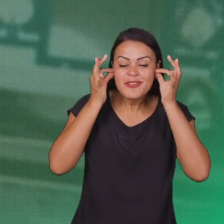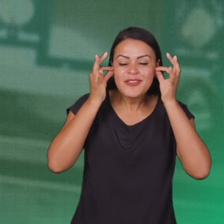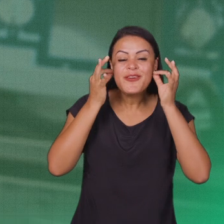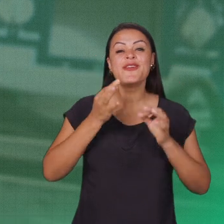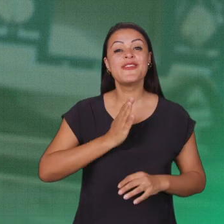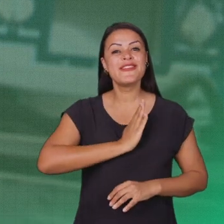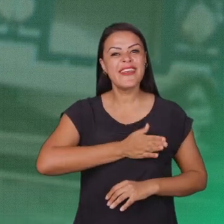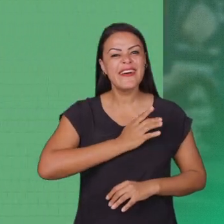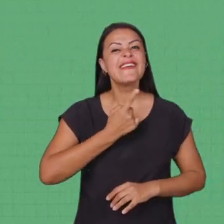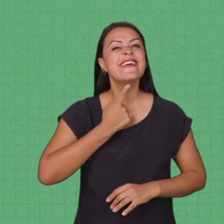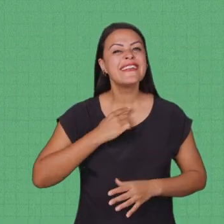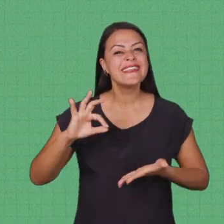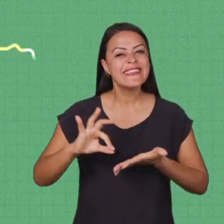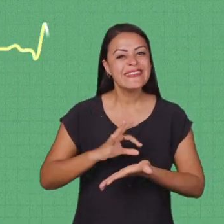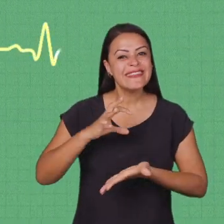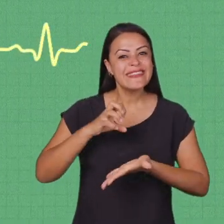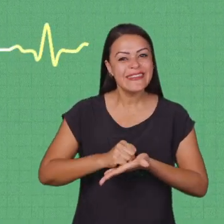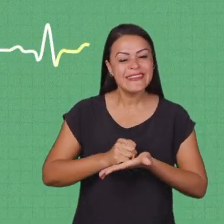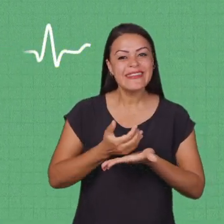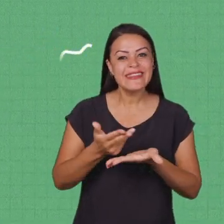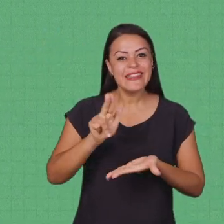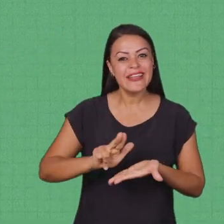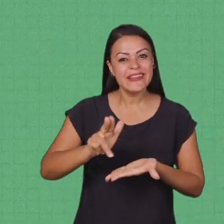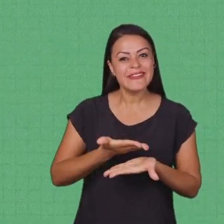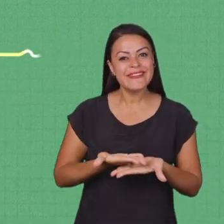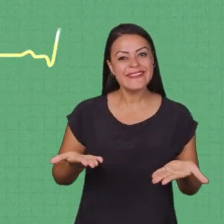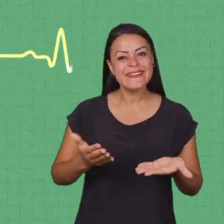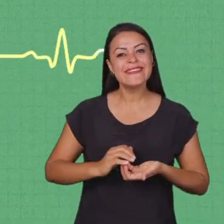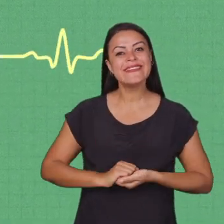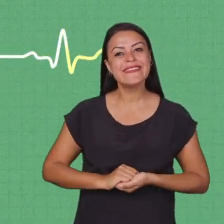coração. Inscreva-se em univille.br/vestibularmedicina.